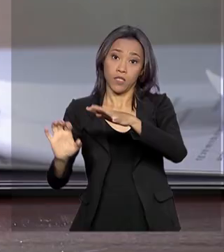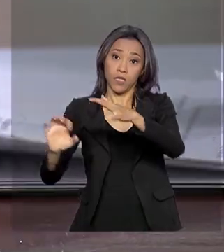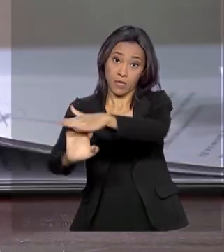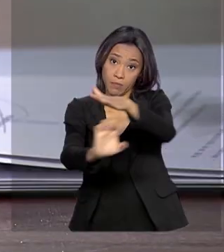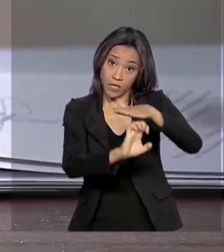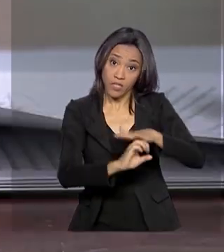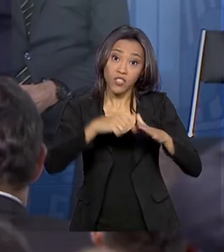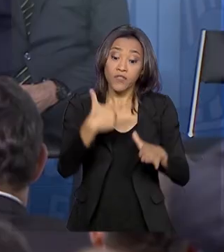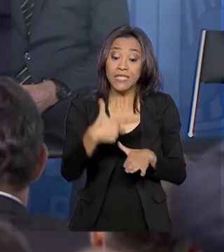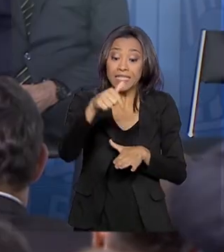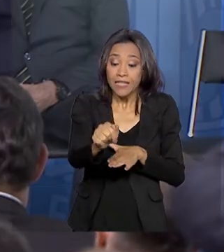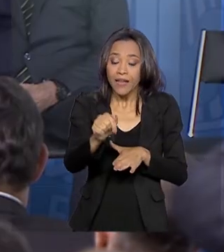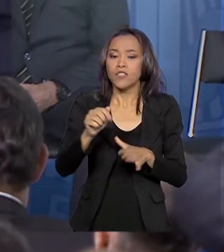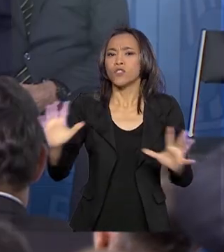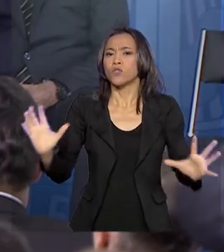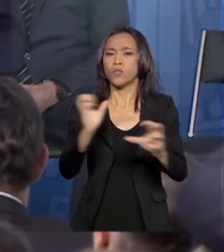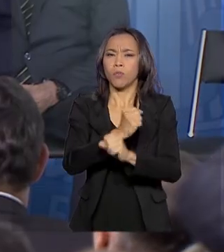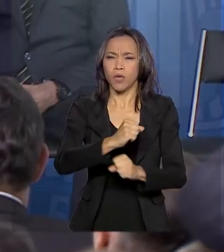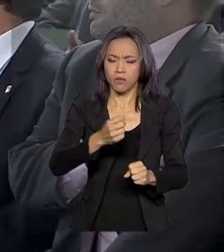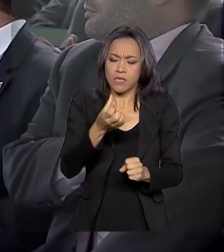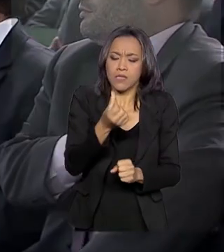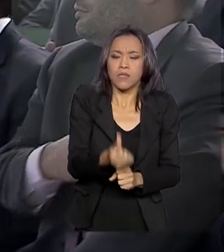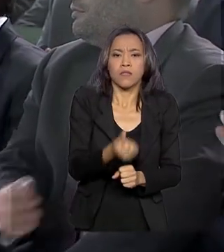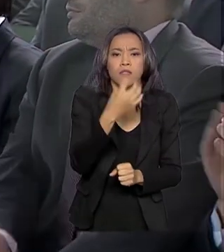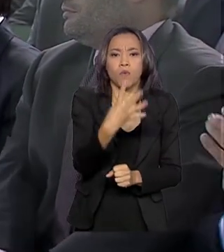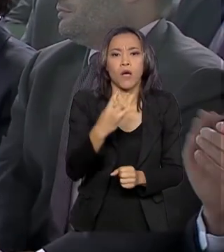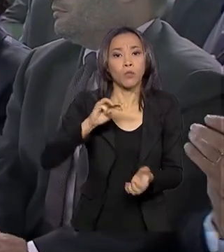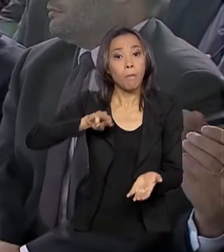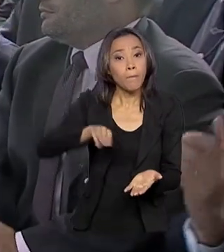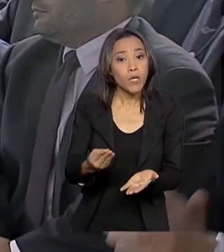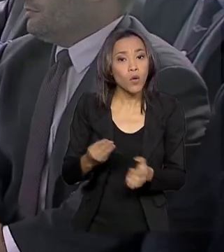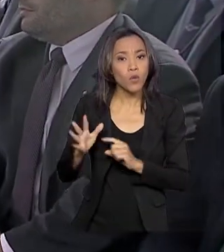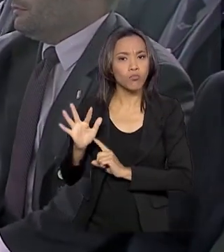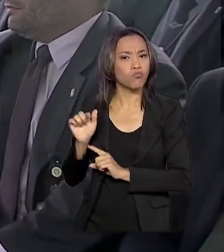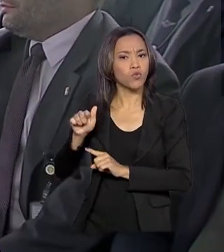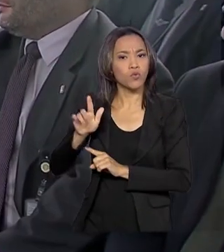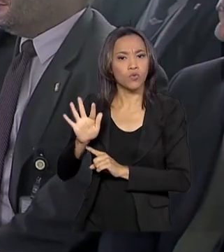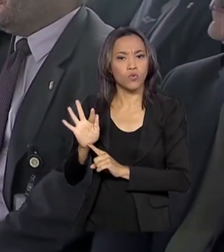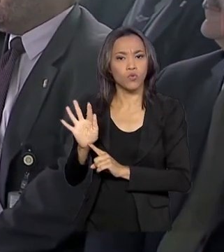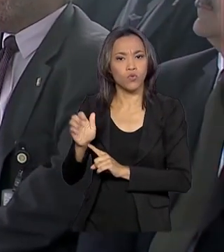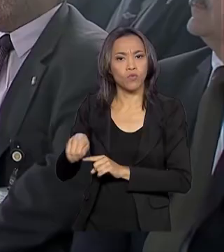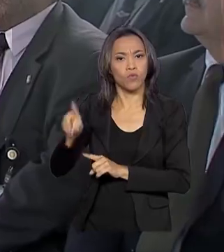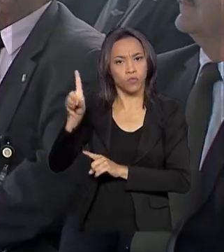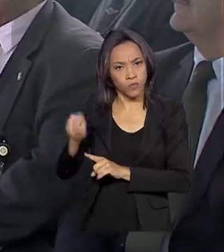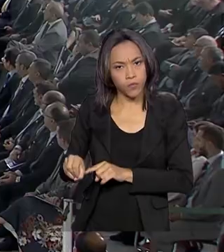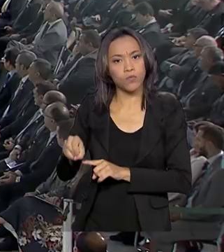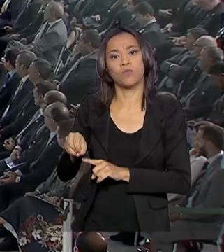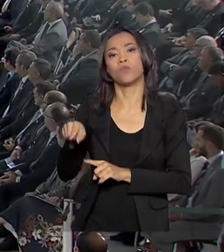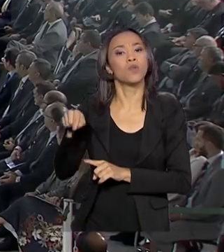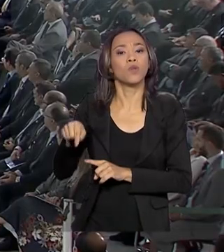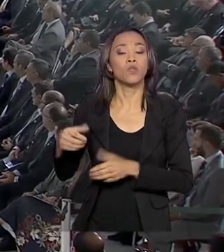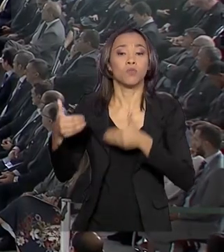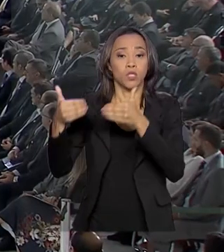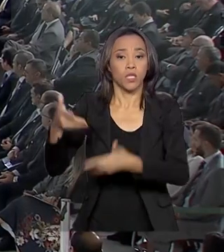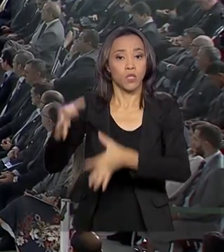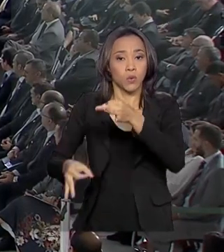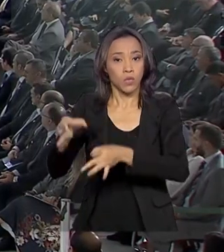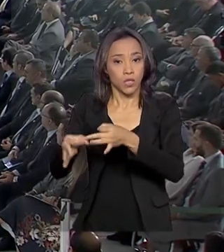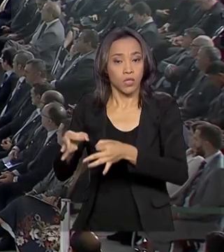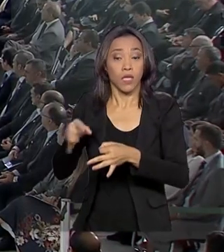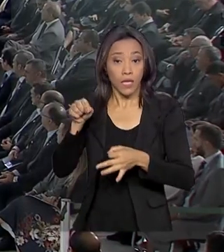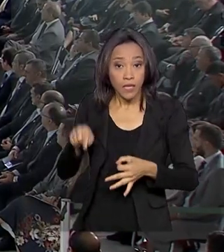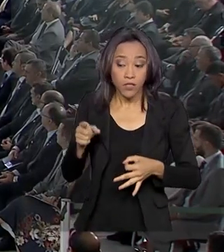receberam mais de 64 milhões de reais do Fundo dos Direitos Difusos do Ministério da Justiça. O repasse vai